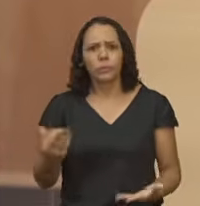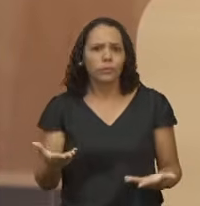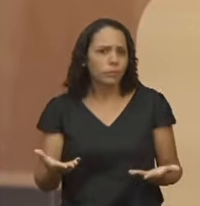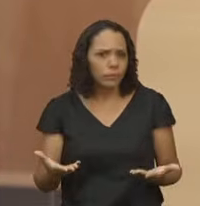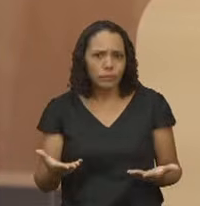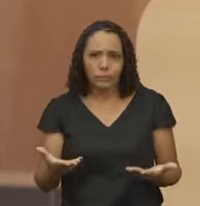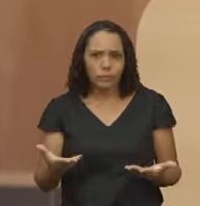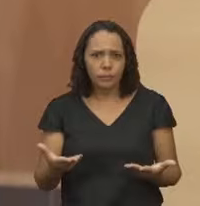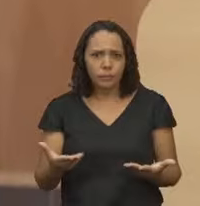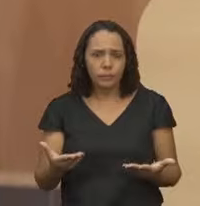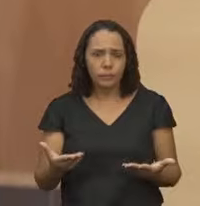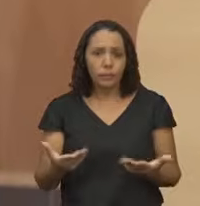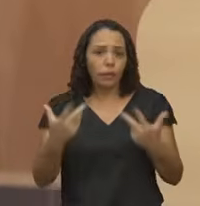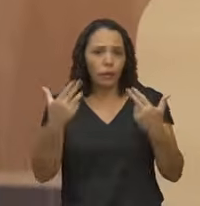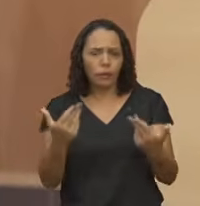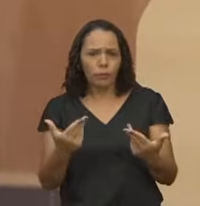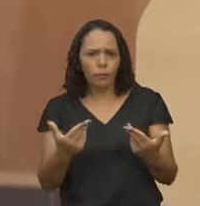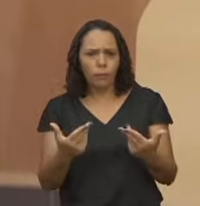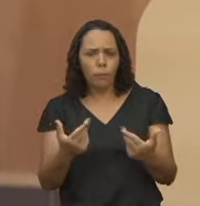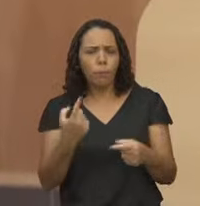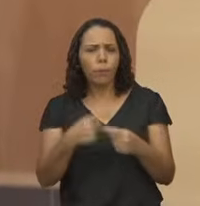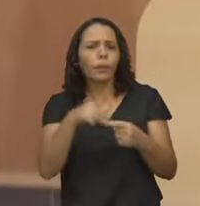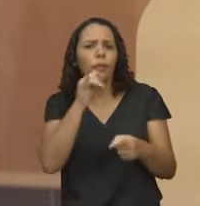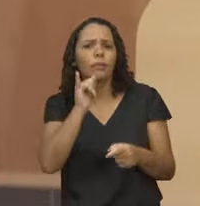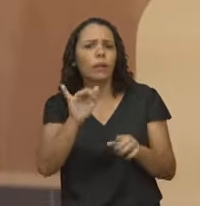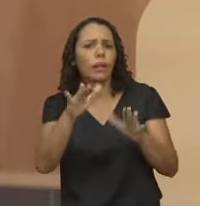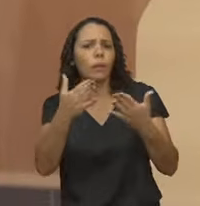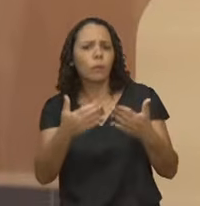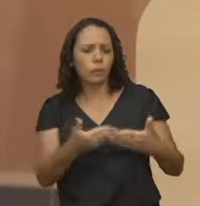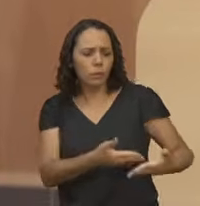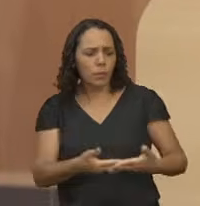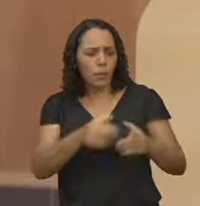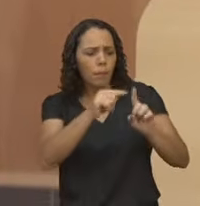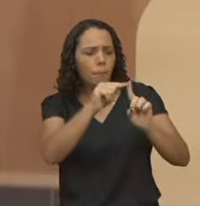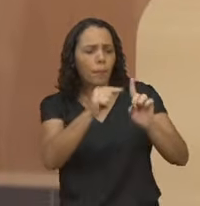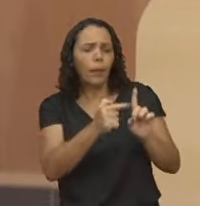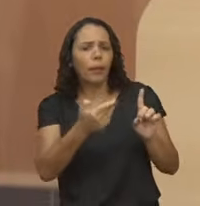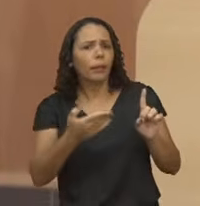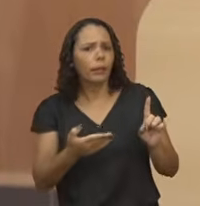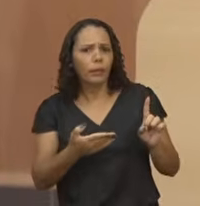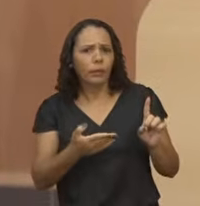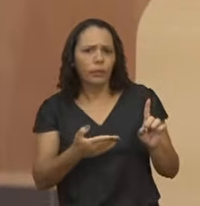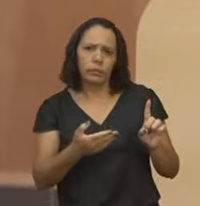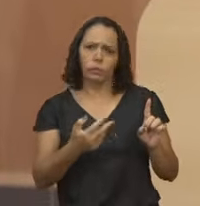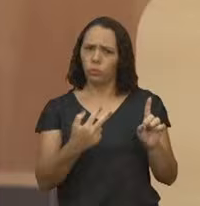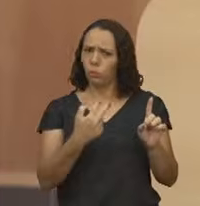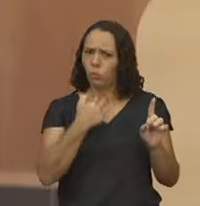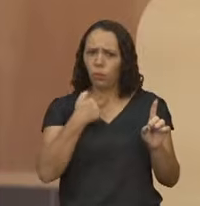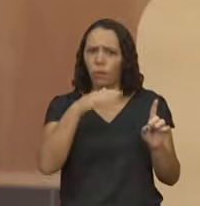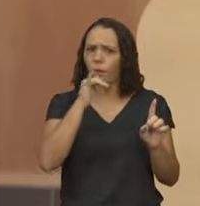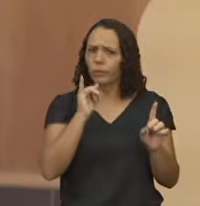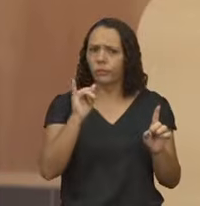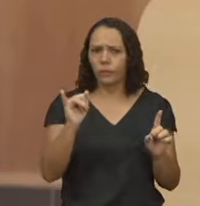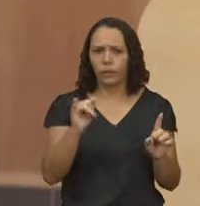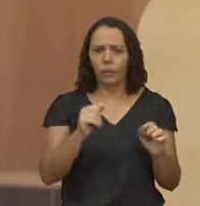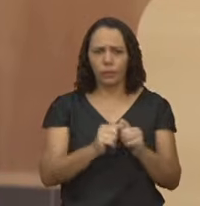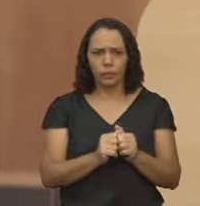só que nós não conhecemos aquela pessoa. Mas a mãe experimentou aquilo. E a fala da mulher é, eu sei